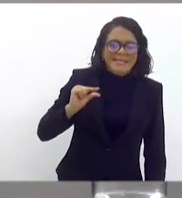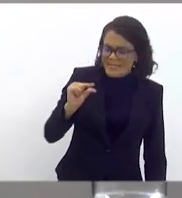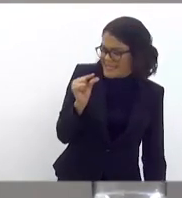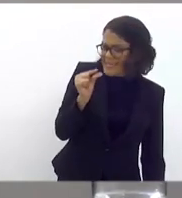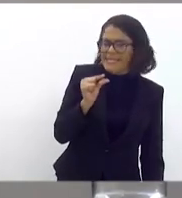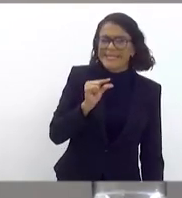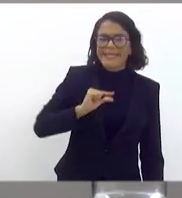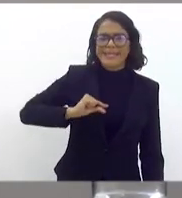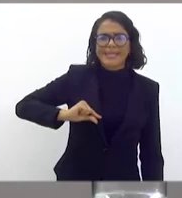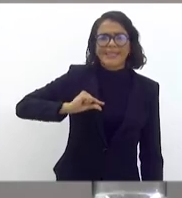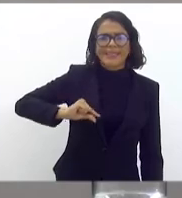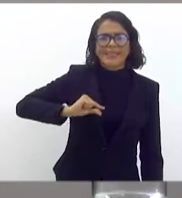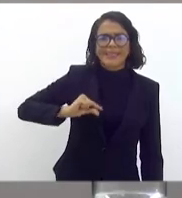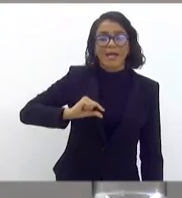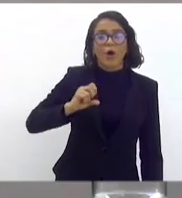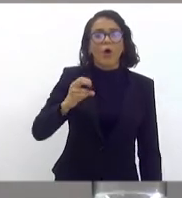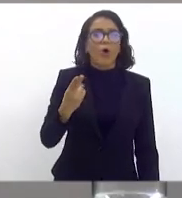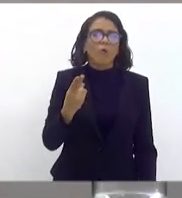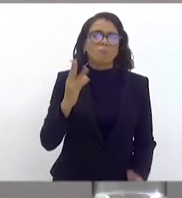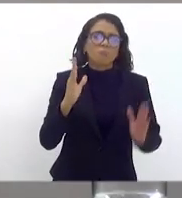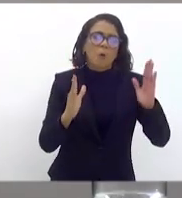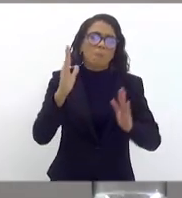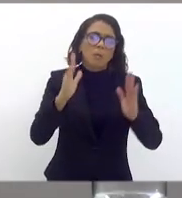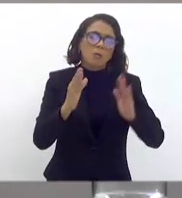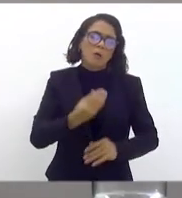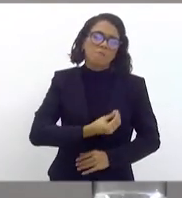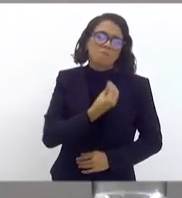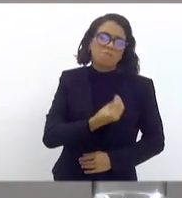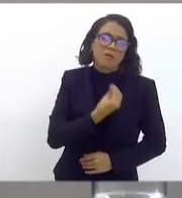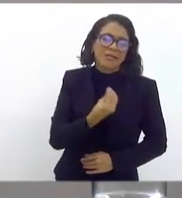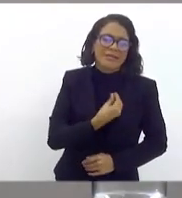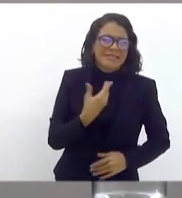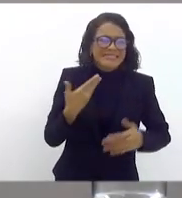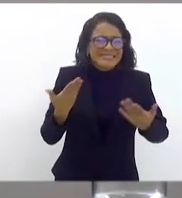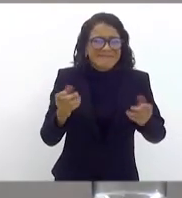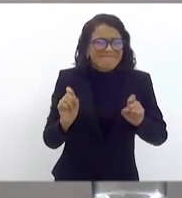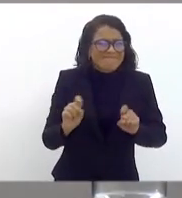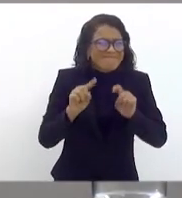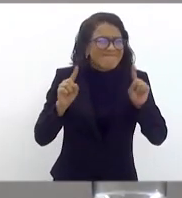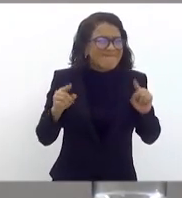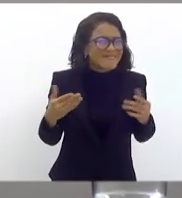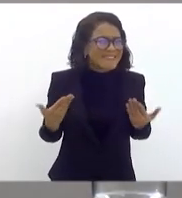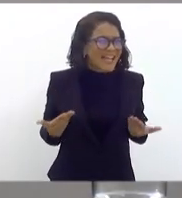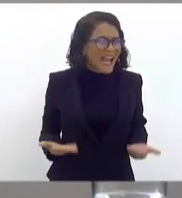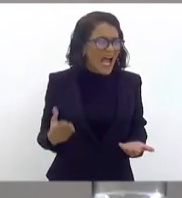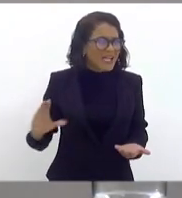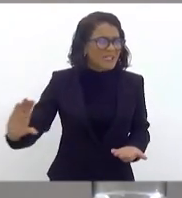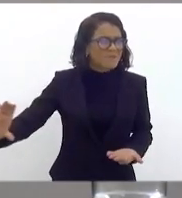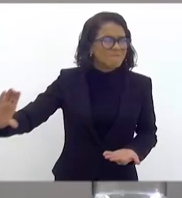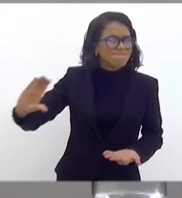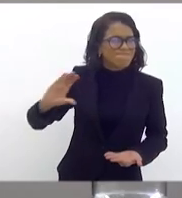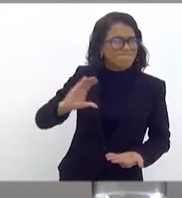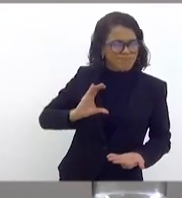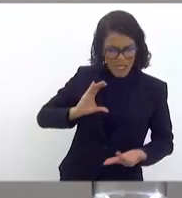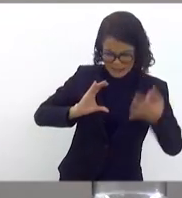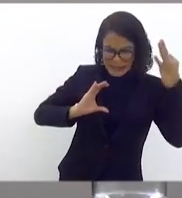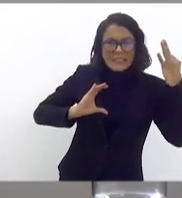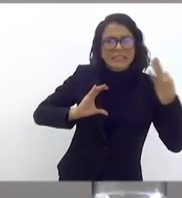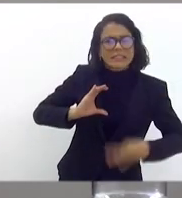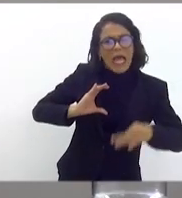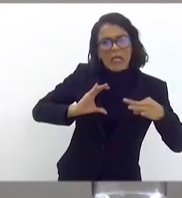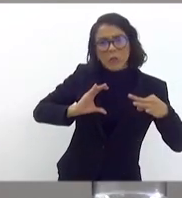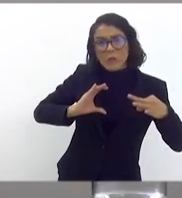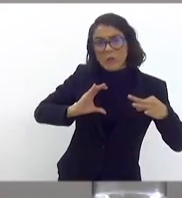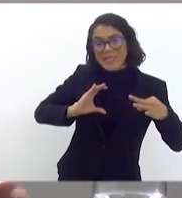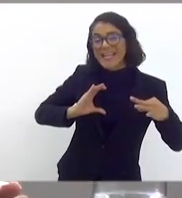algum momento da sua história ele fala assim, será que eu estou recebendo tudo aquilo que me é